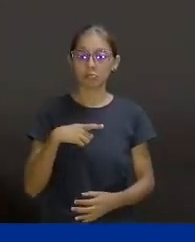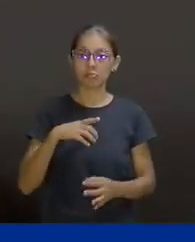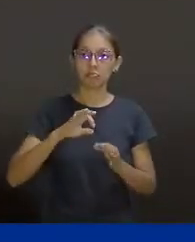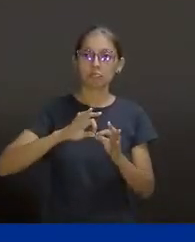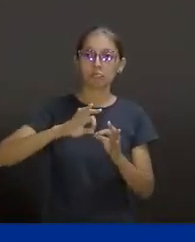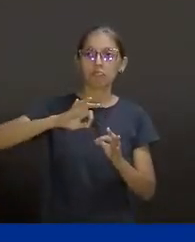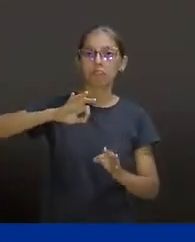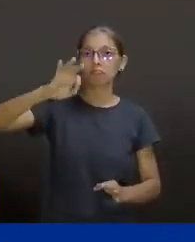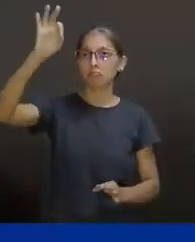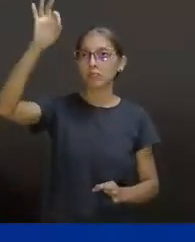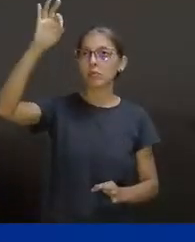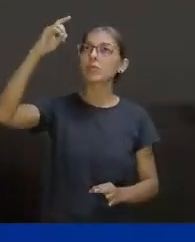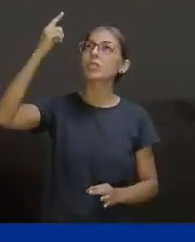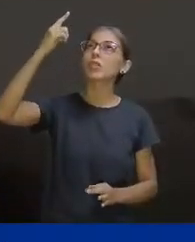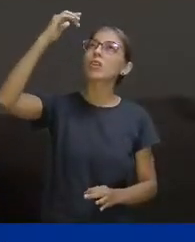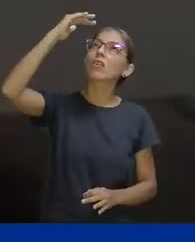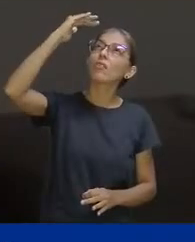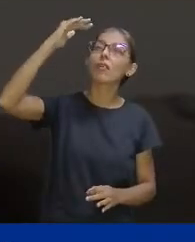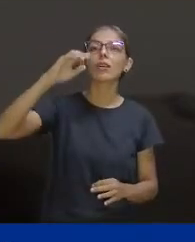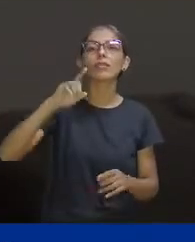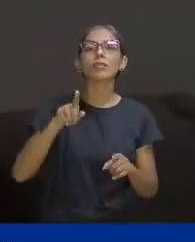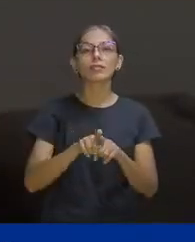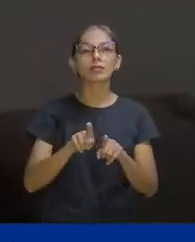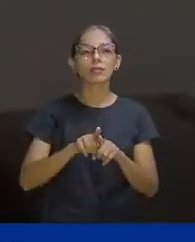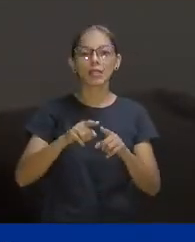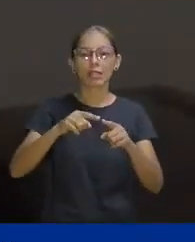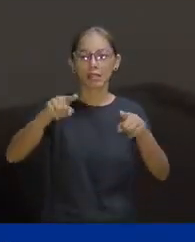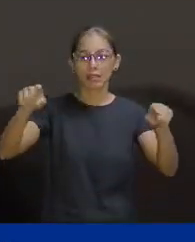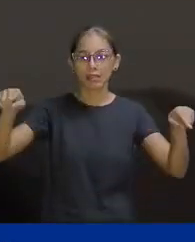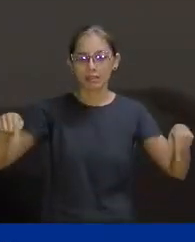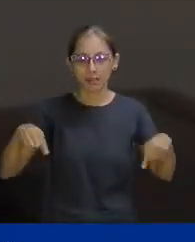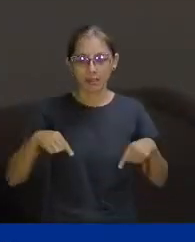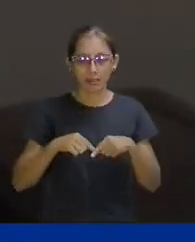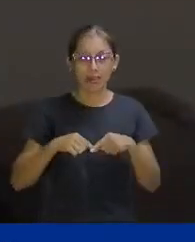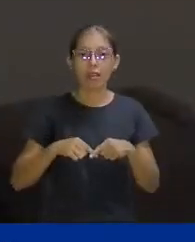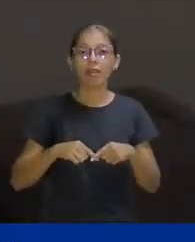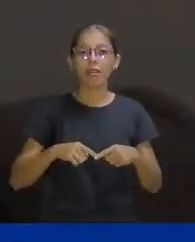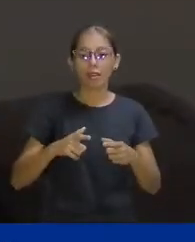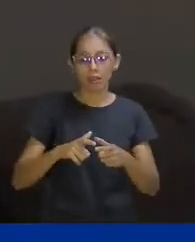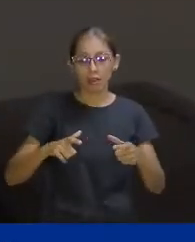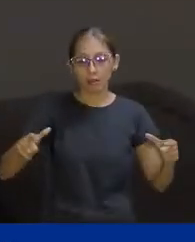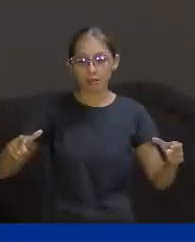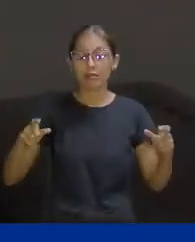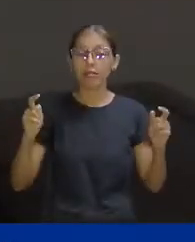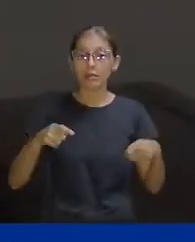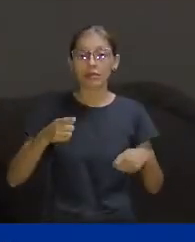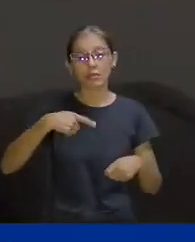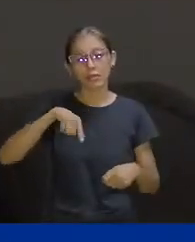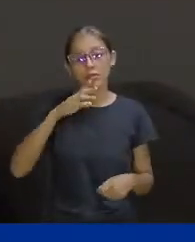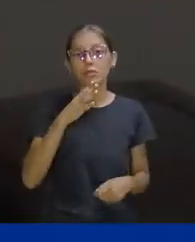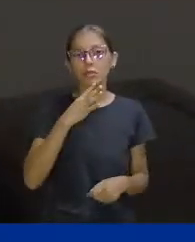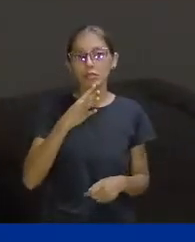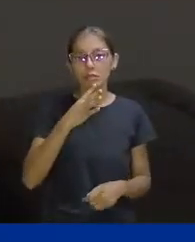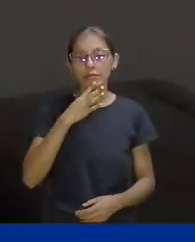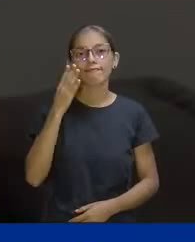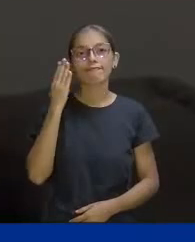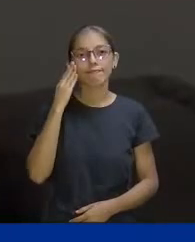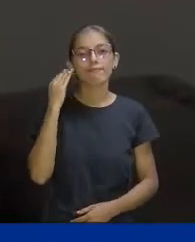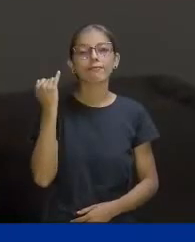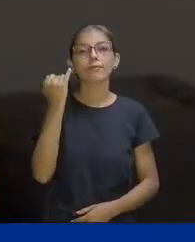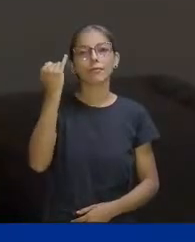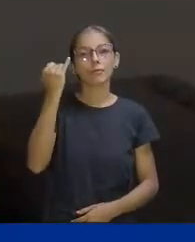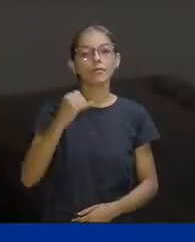dela é incalculável. Quem conhece a samaúma sabe Deus colocou uma árvore tão gigante na nossa